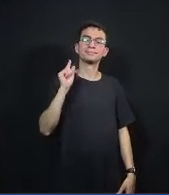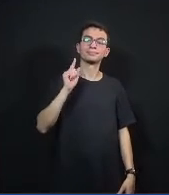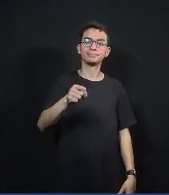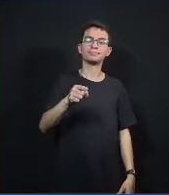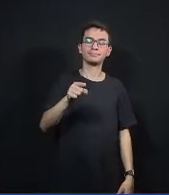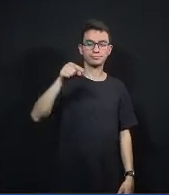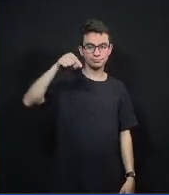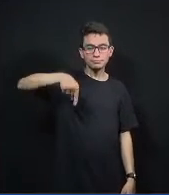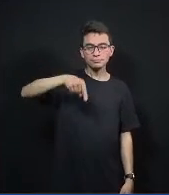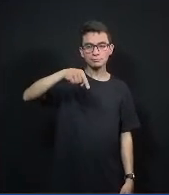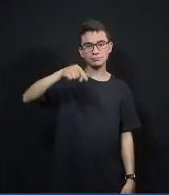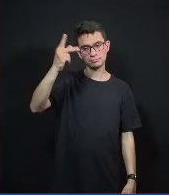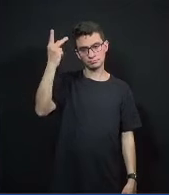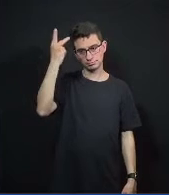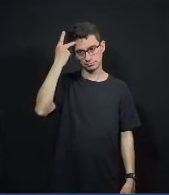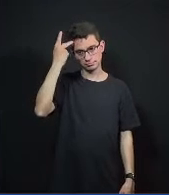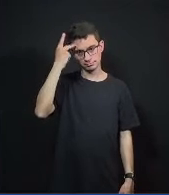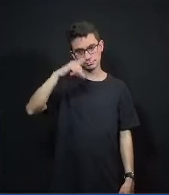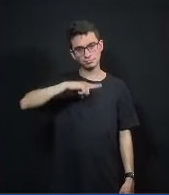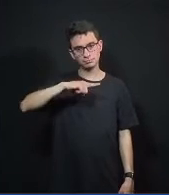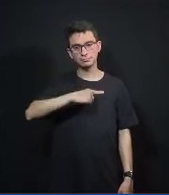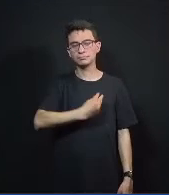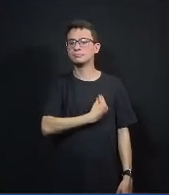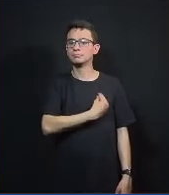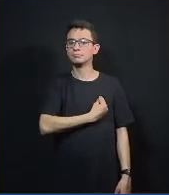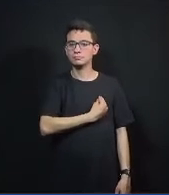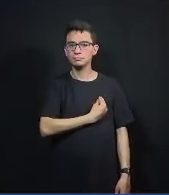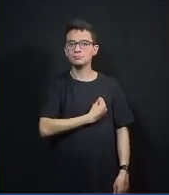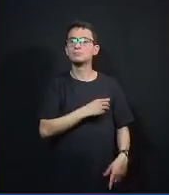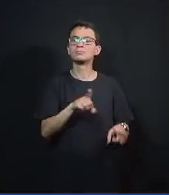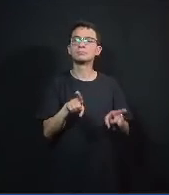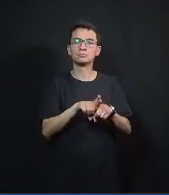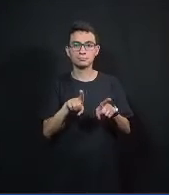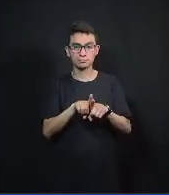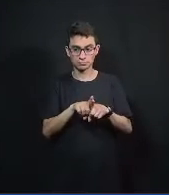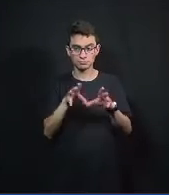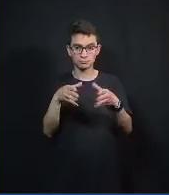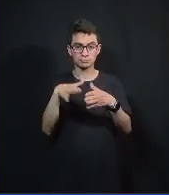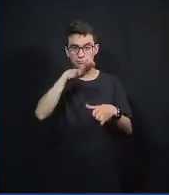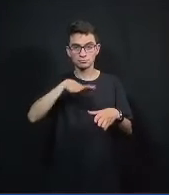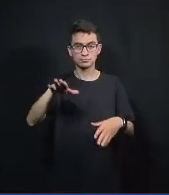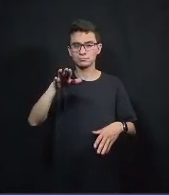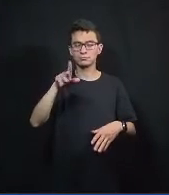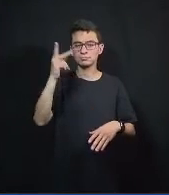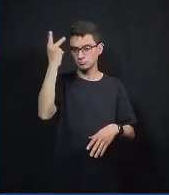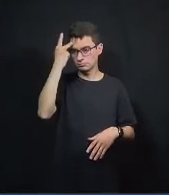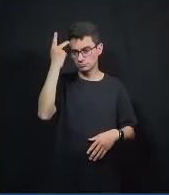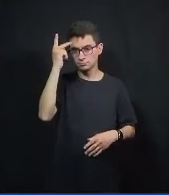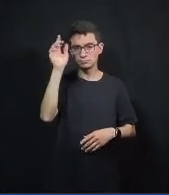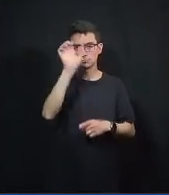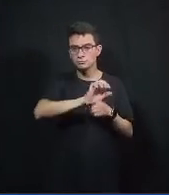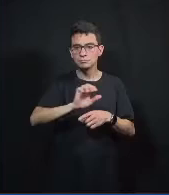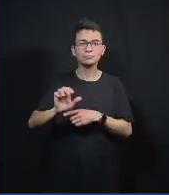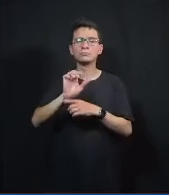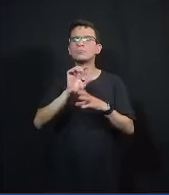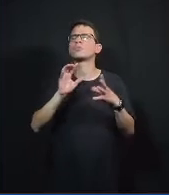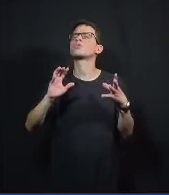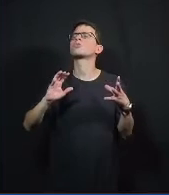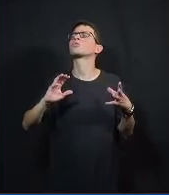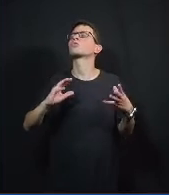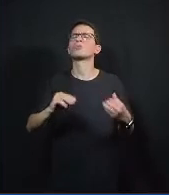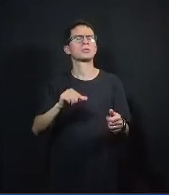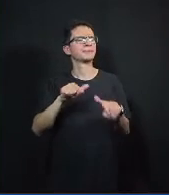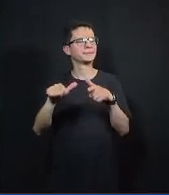Paulo. Algo em torno de 90 mil urnas eletrônicas serão preparadas só no estado de São Paulo para as eleições. Ao longo do